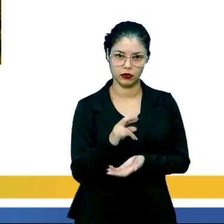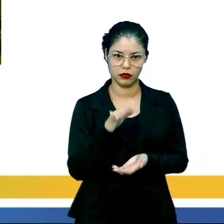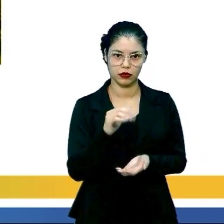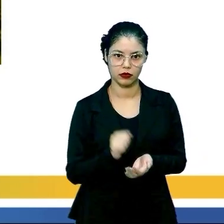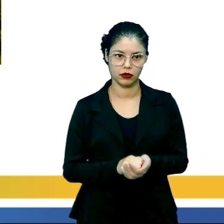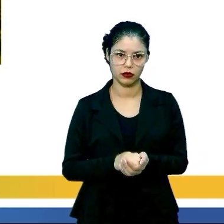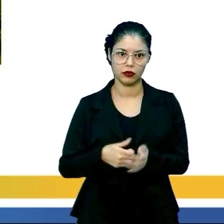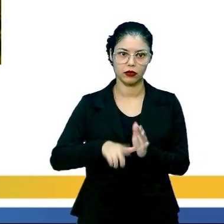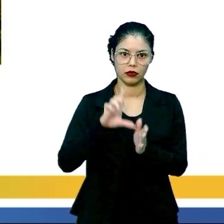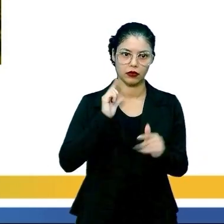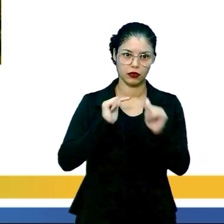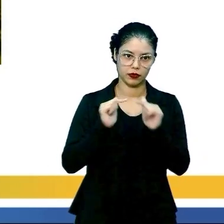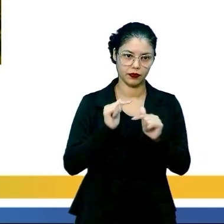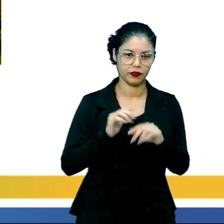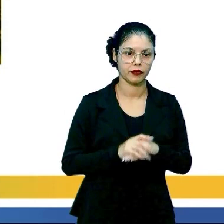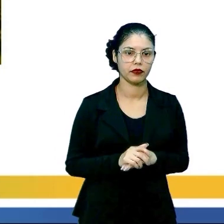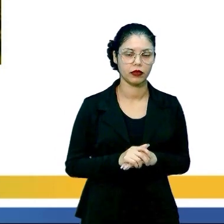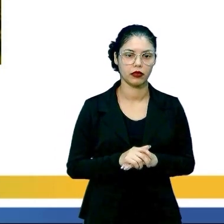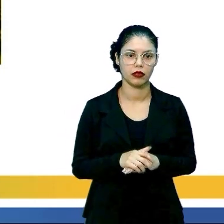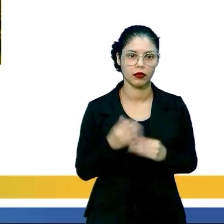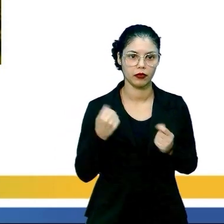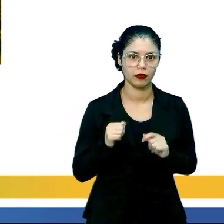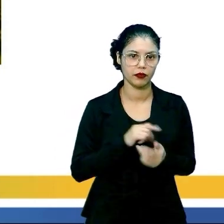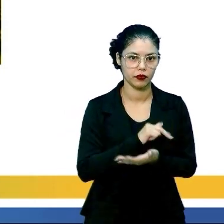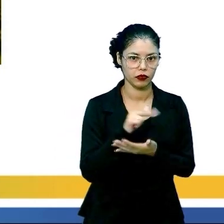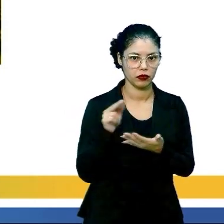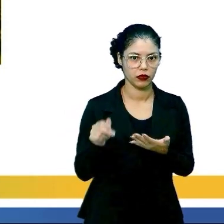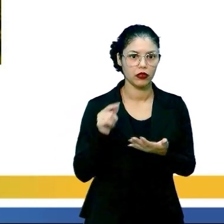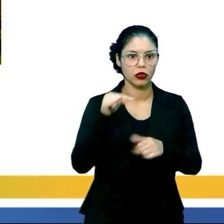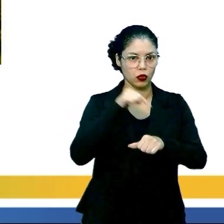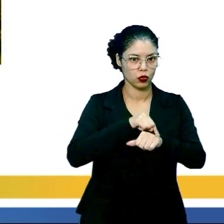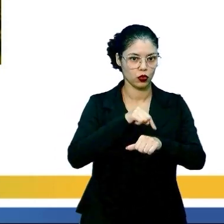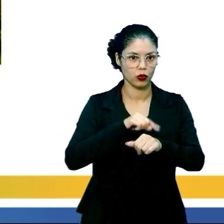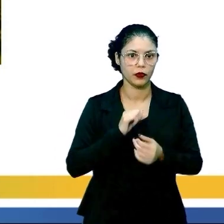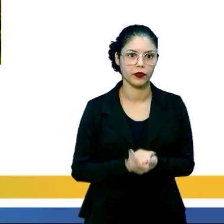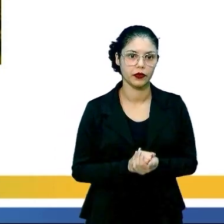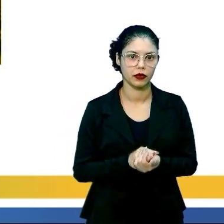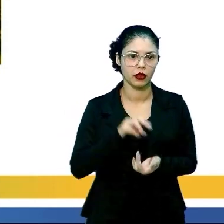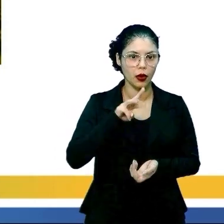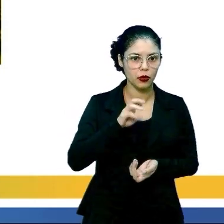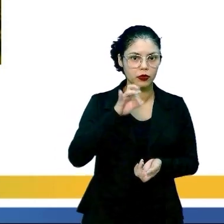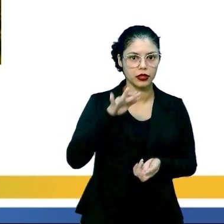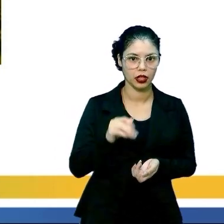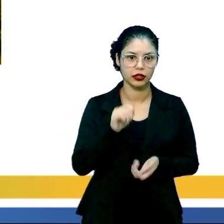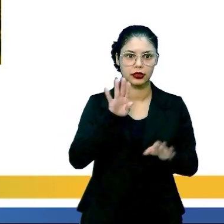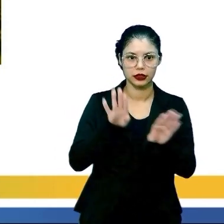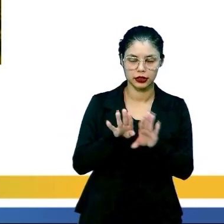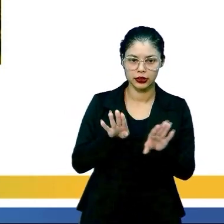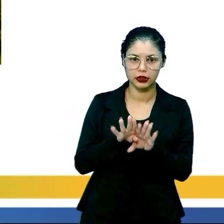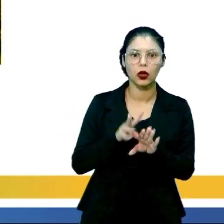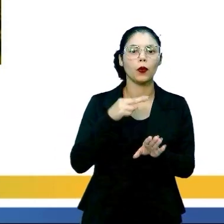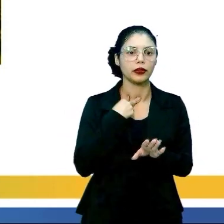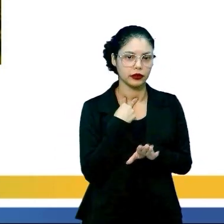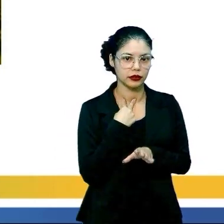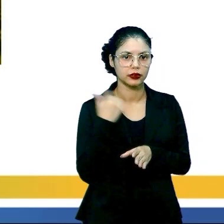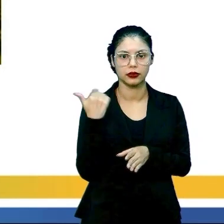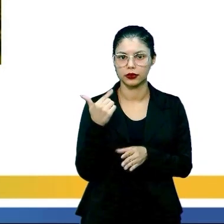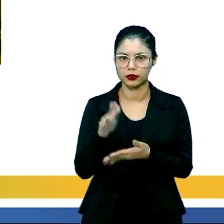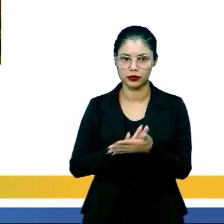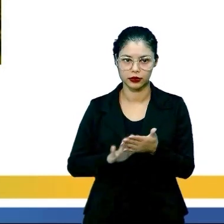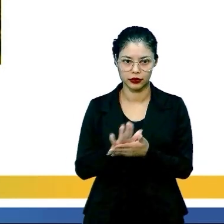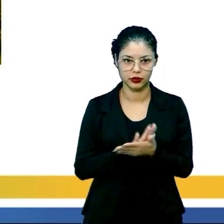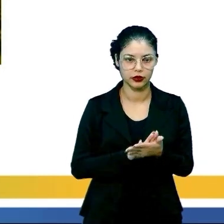ritmos pré-industriais de trabalho, que dependem da variação da estação e do tempo. A multiplicidade de tarefas e ocupações